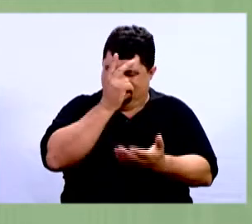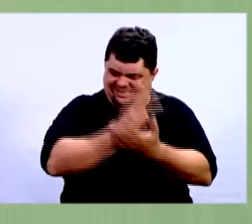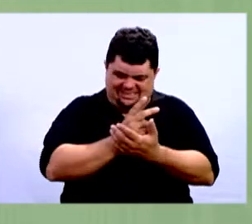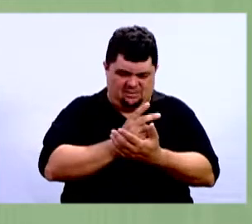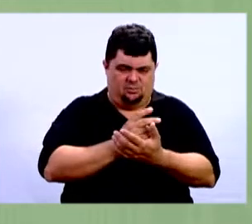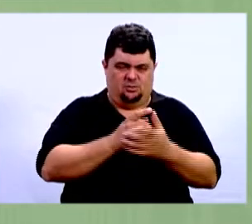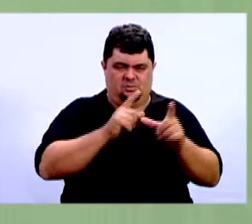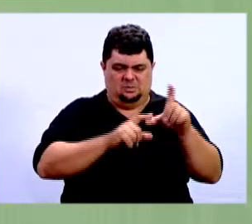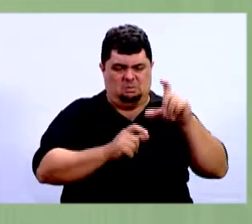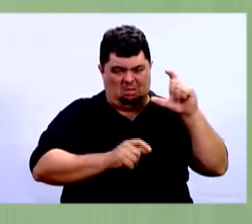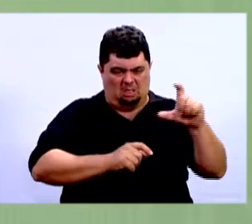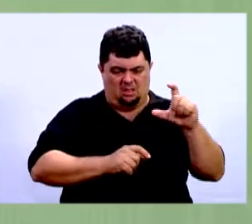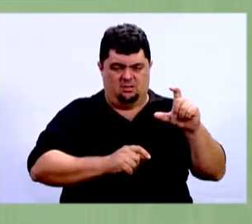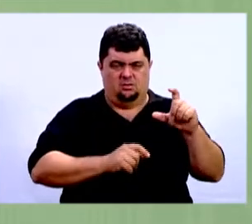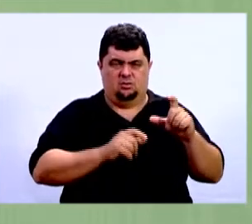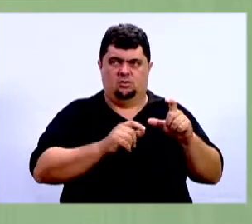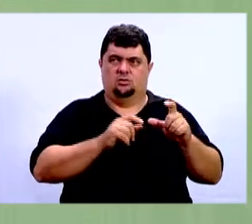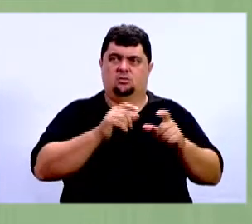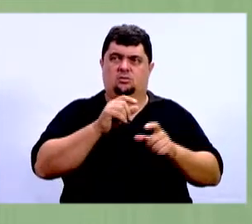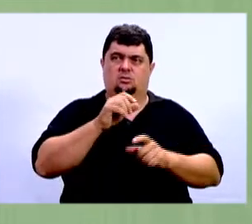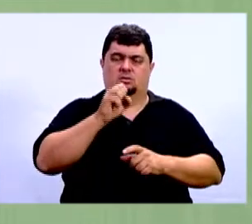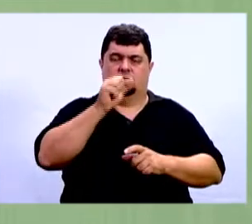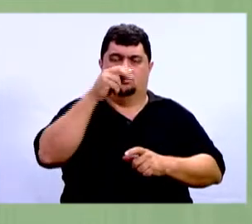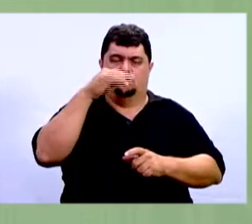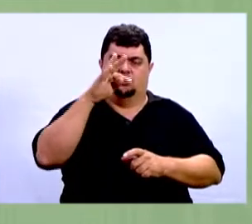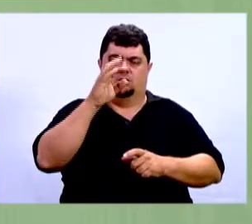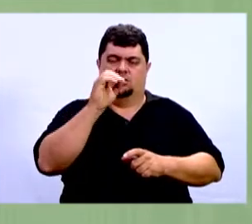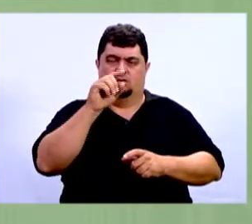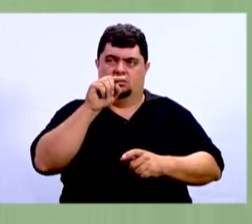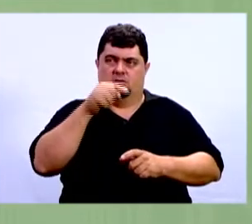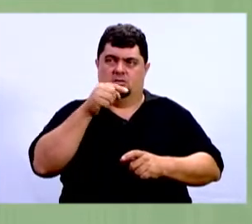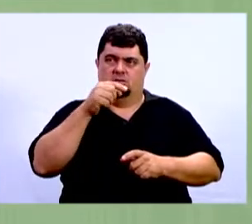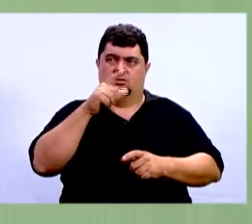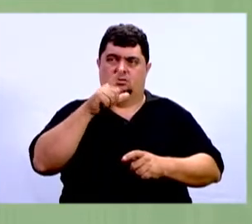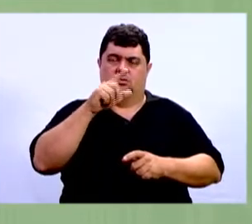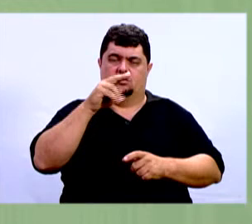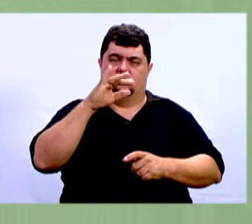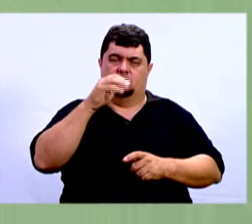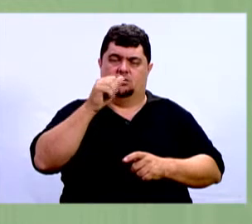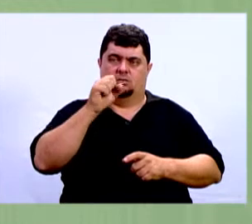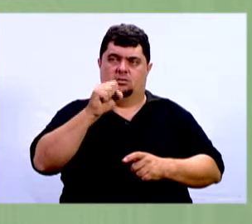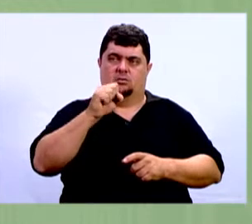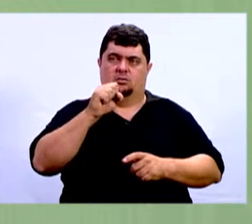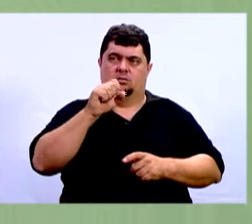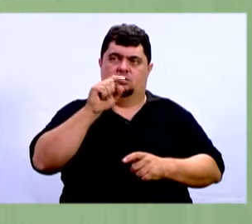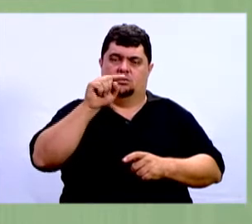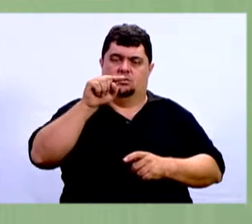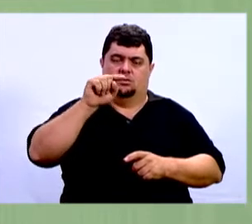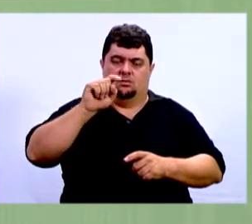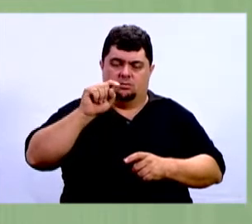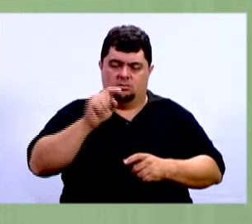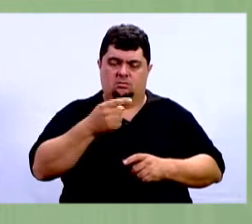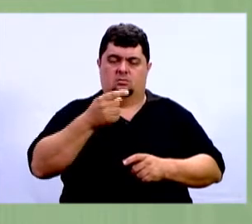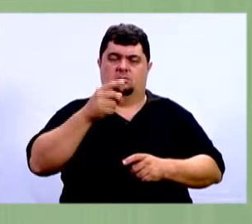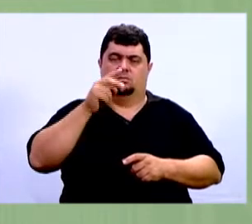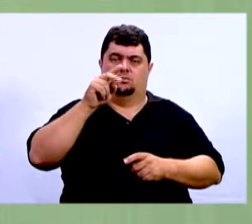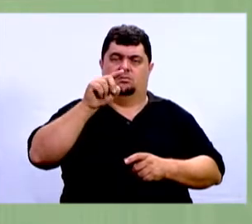em caixa alta, Lucas Santos. Como é que eu separo um autor de outro? Eu uso ponto e